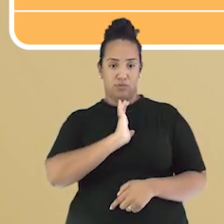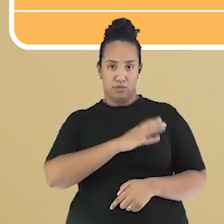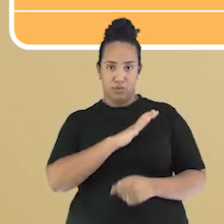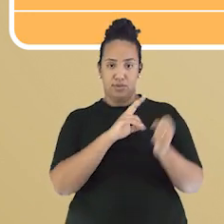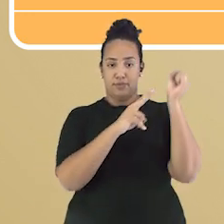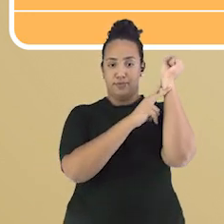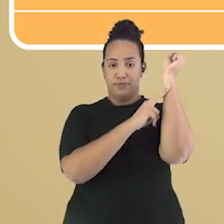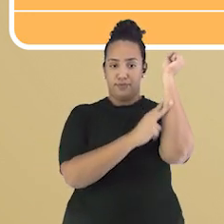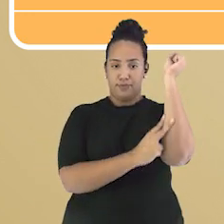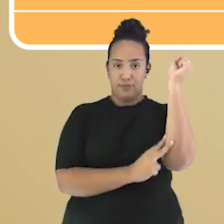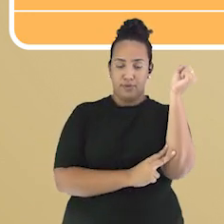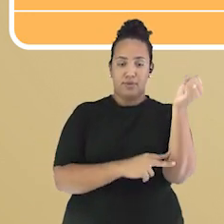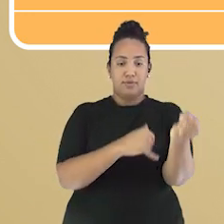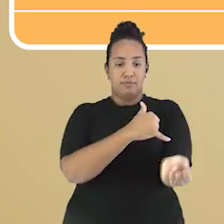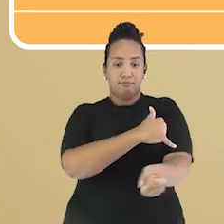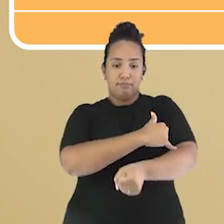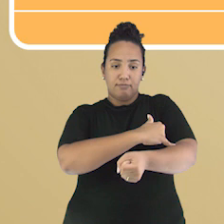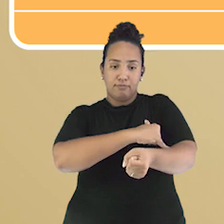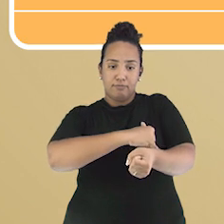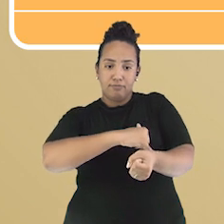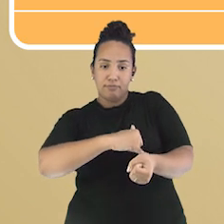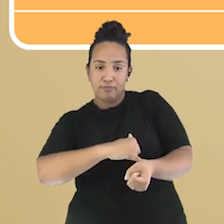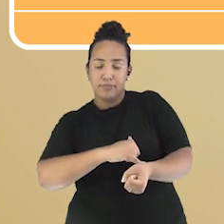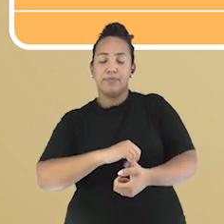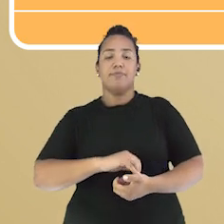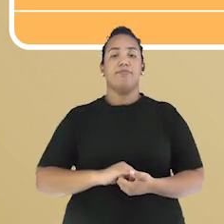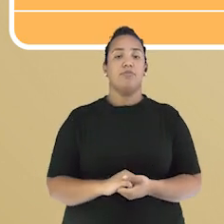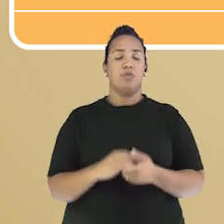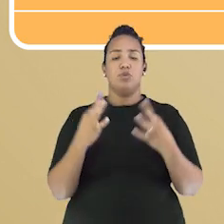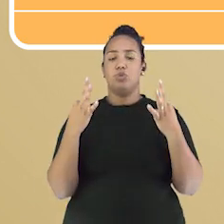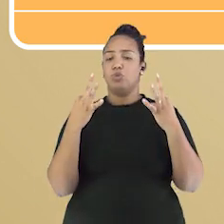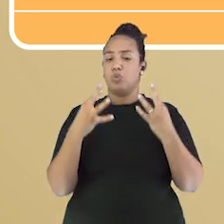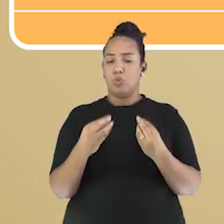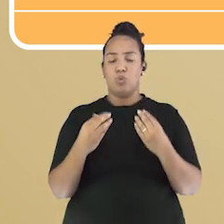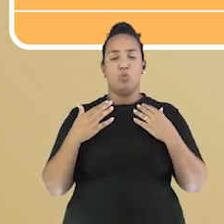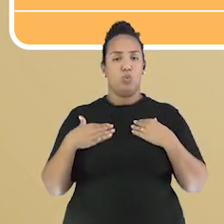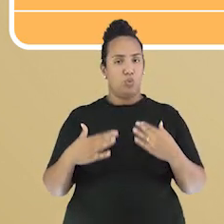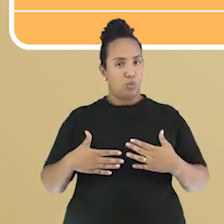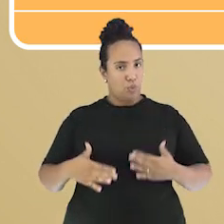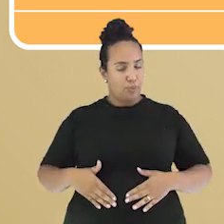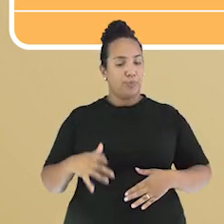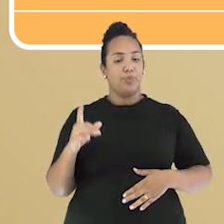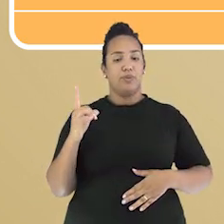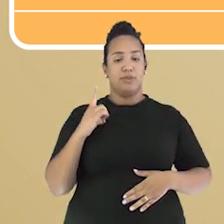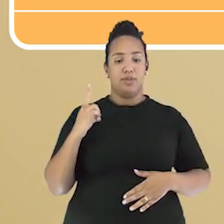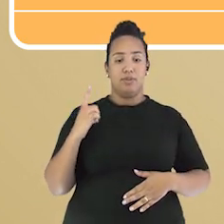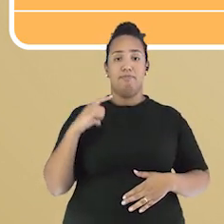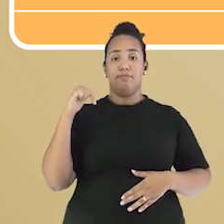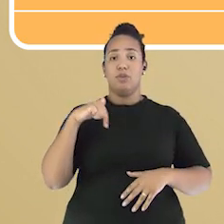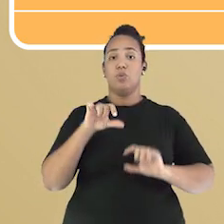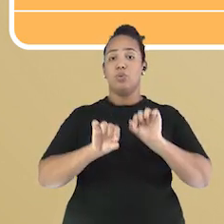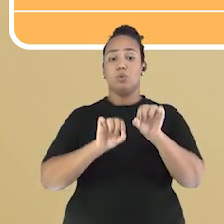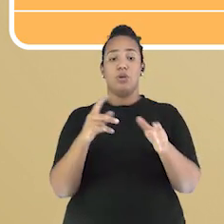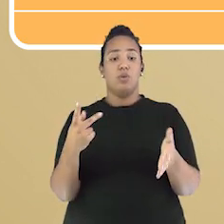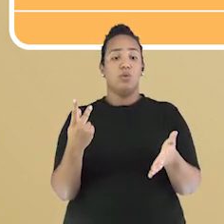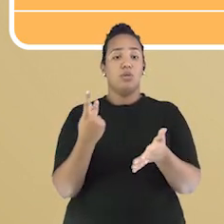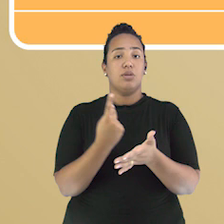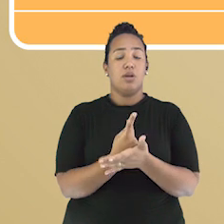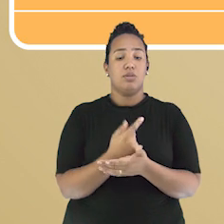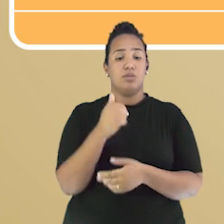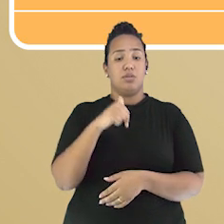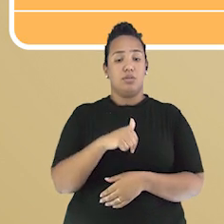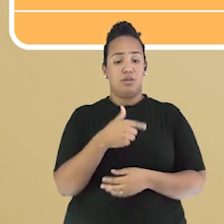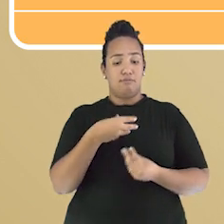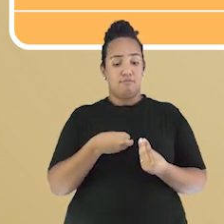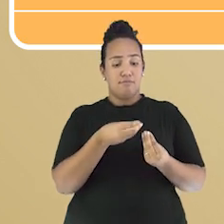coração, veias, artérias que percorrem todo o nosso corpo. Elas fazem a distribuição